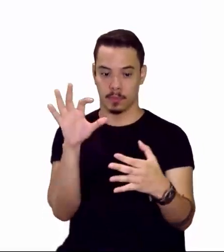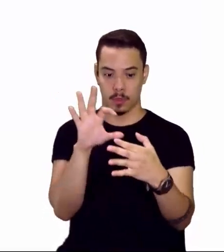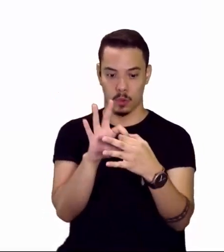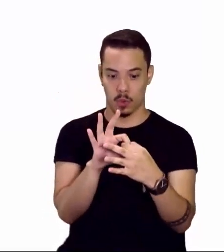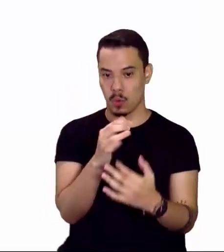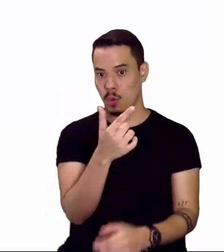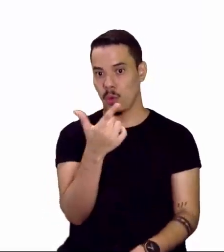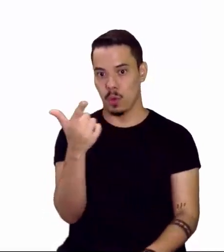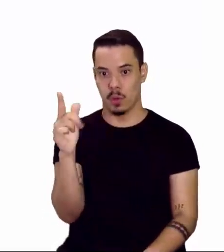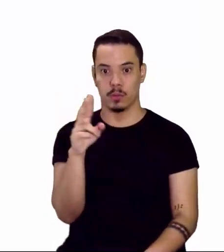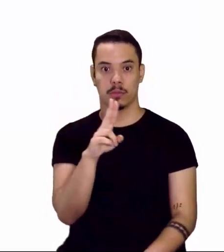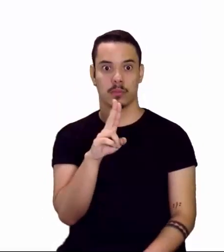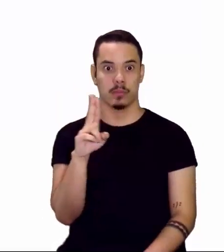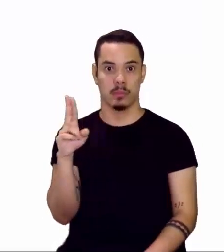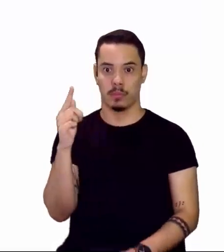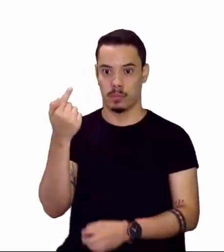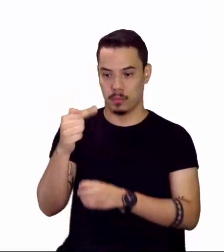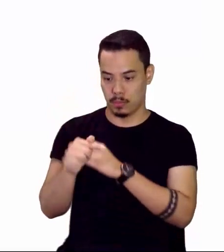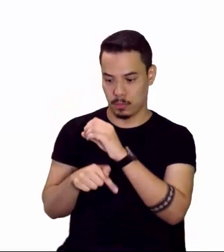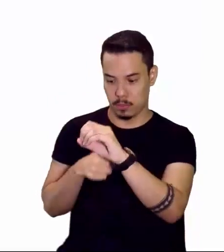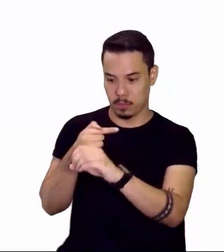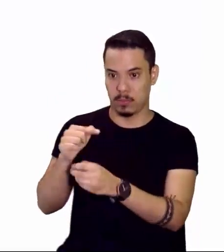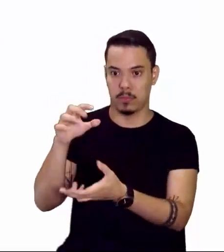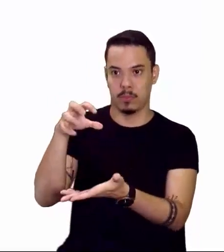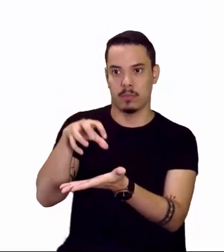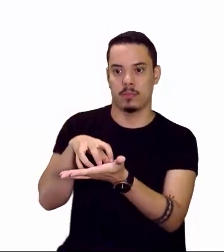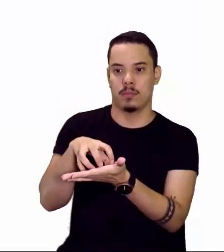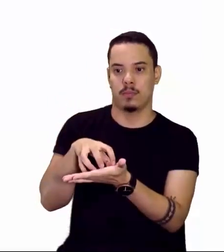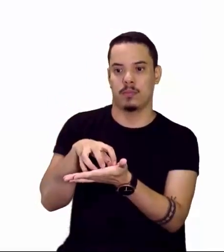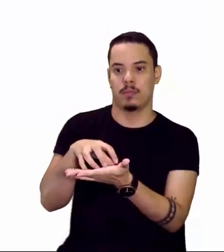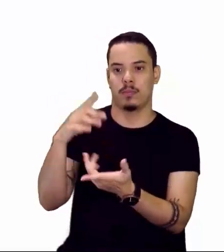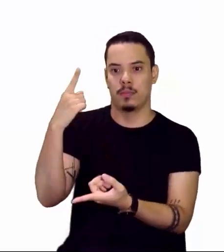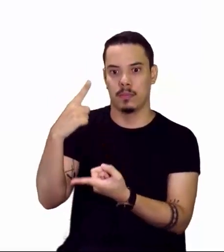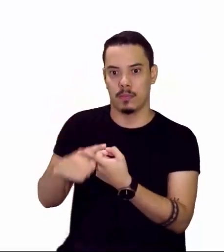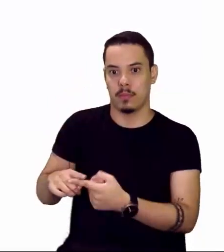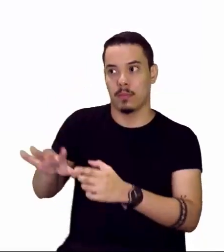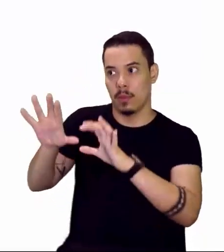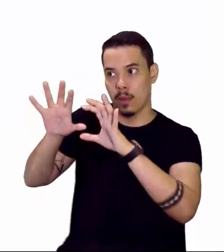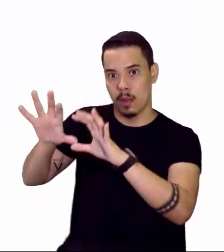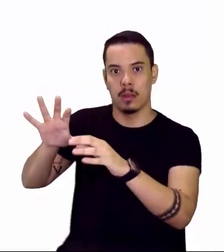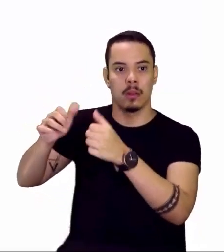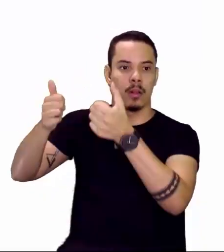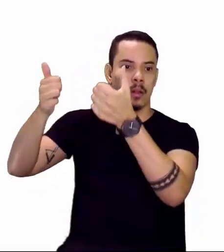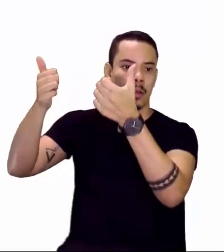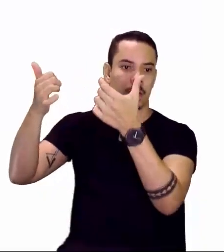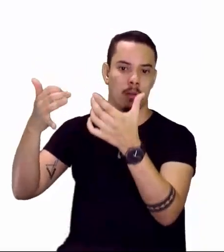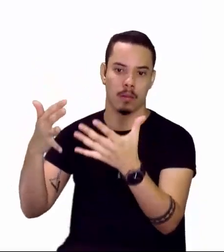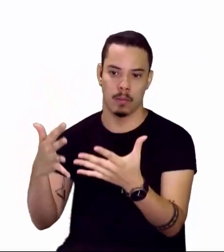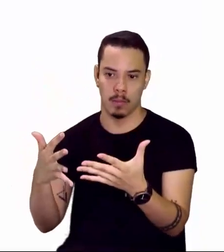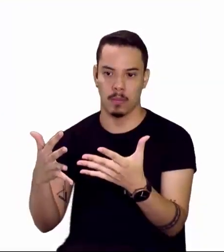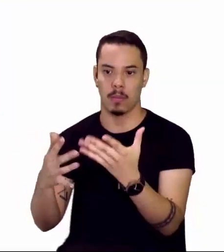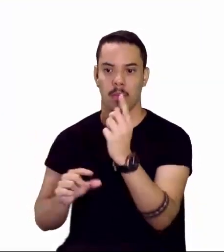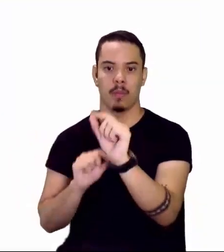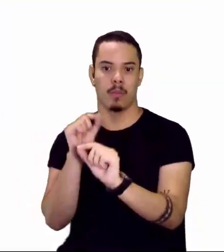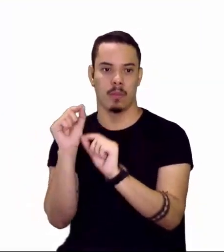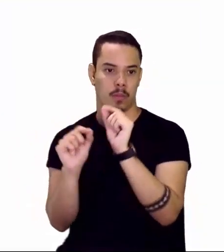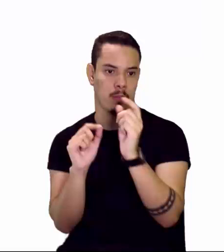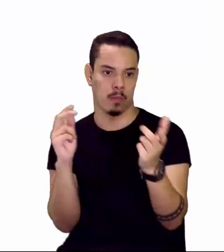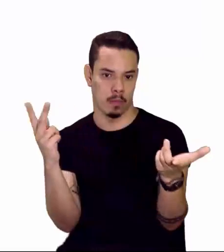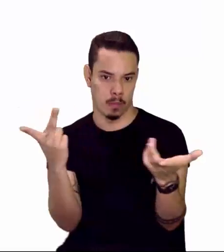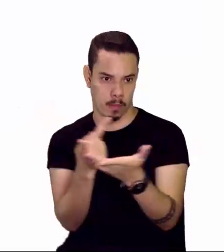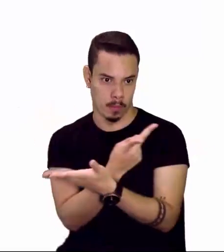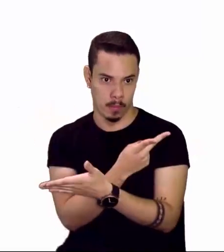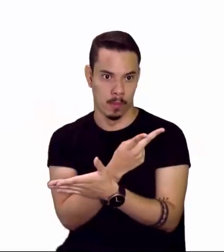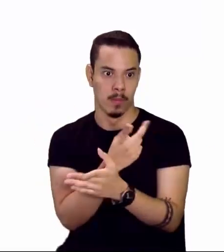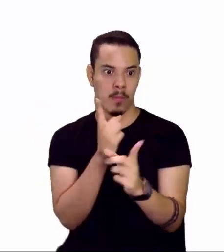ele é denominado de átomo central. É ele que define basicamente o ângulo que vai